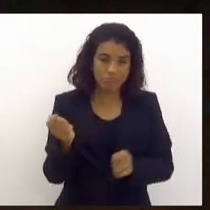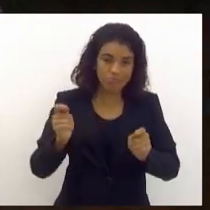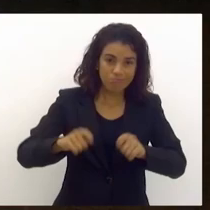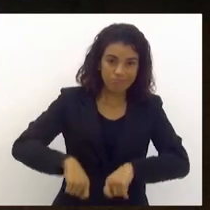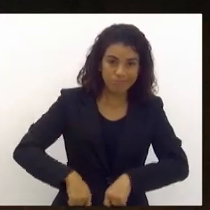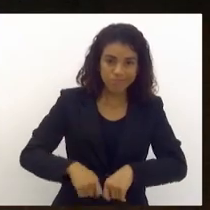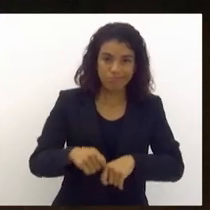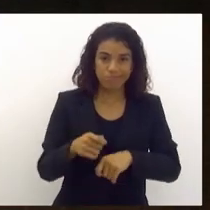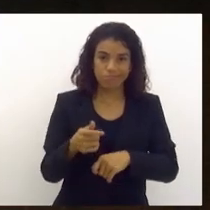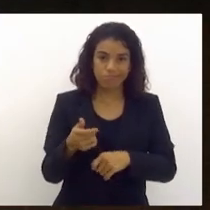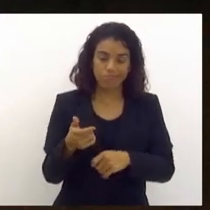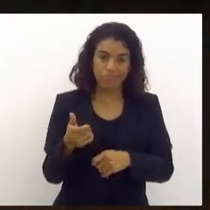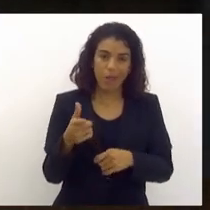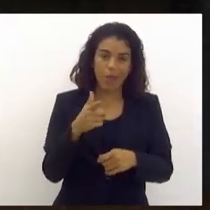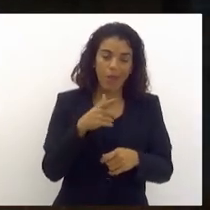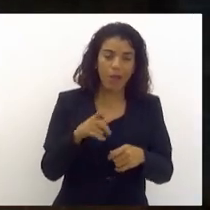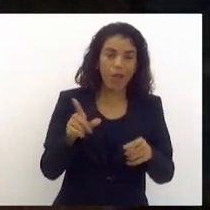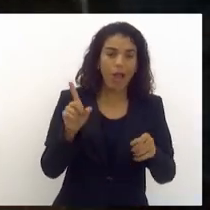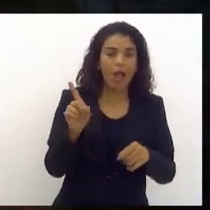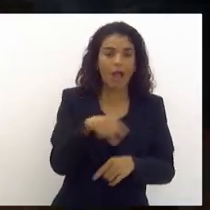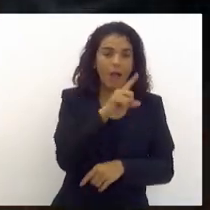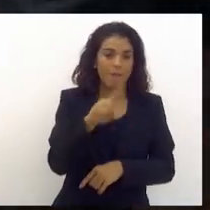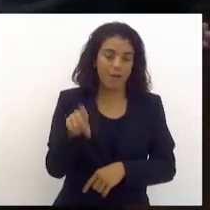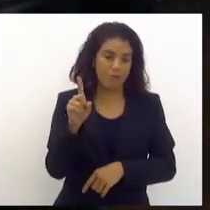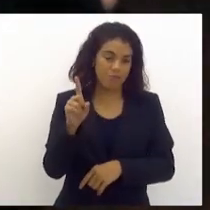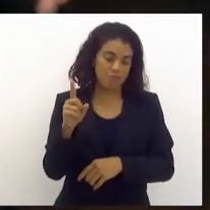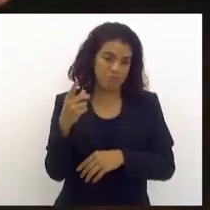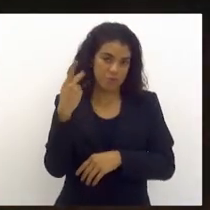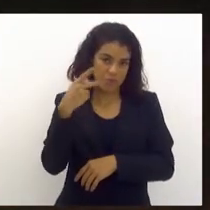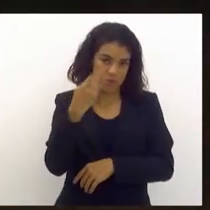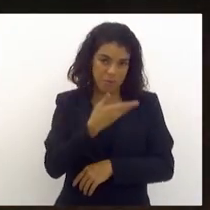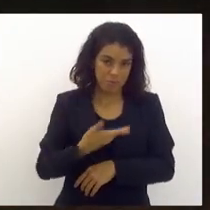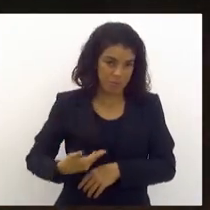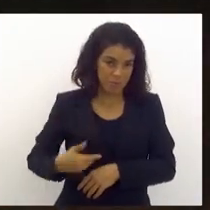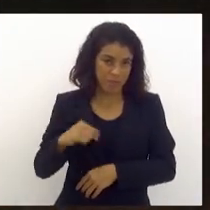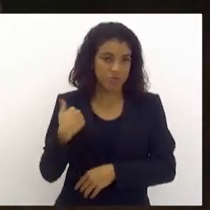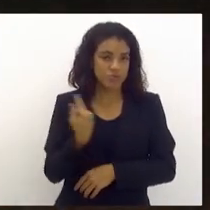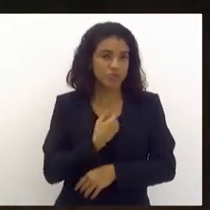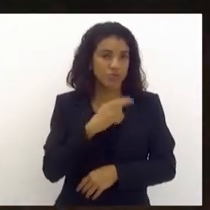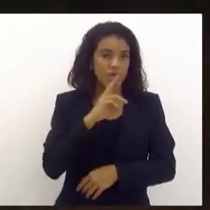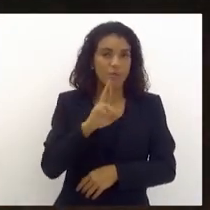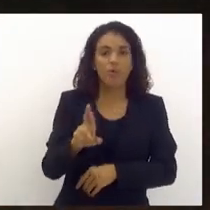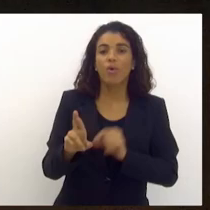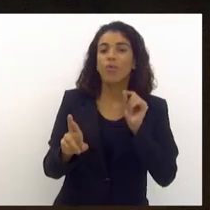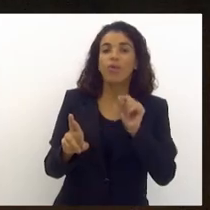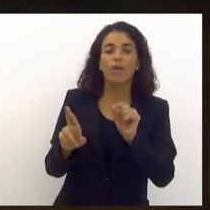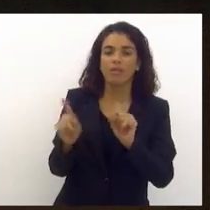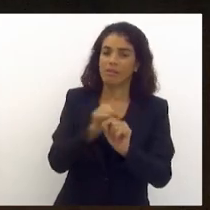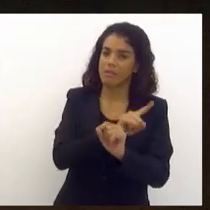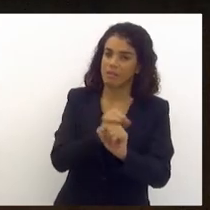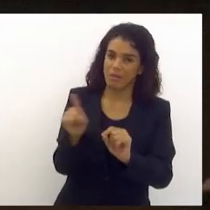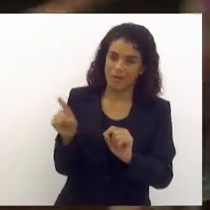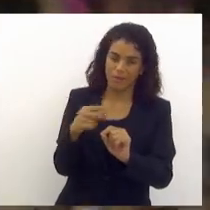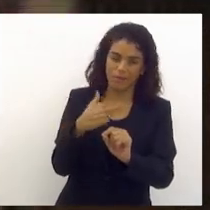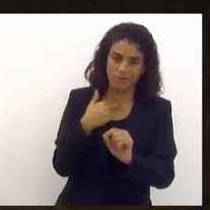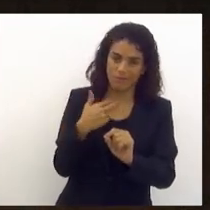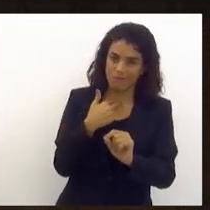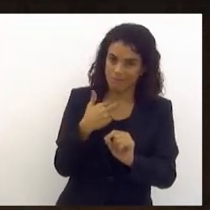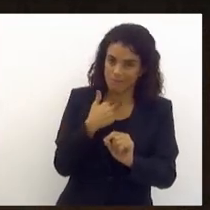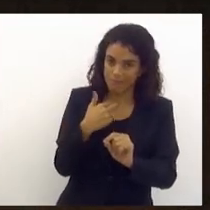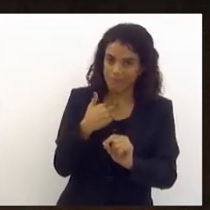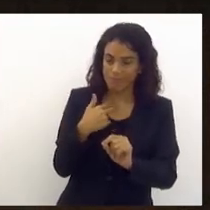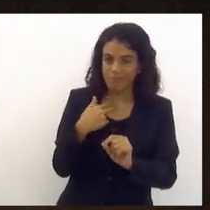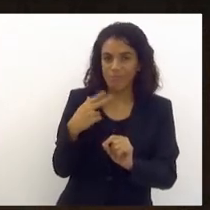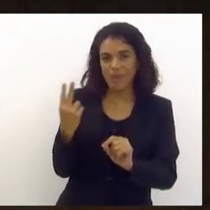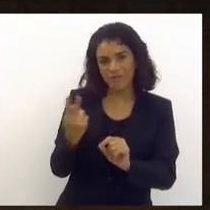com determinadas políticas públicas? A nossa resposta é que não, não pode. Apesar de valorizar o